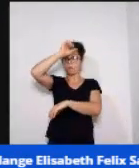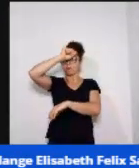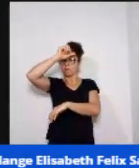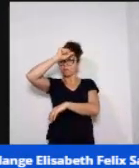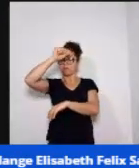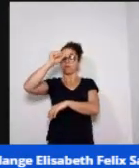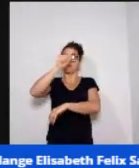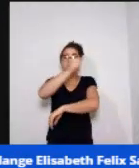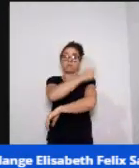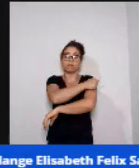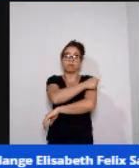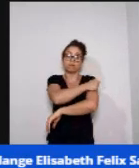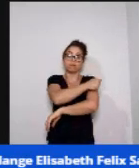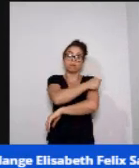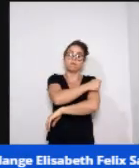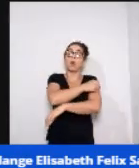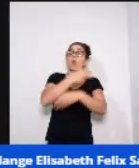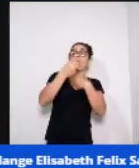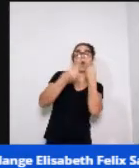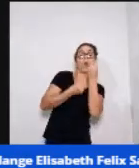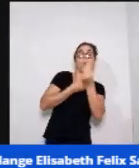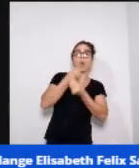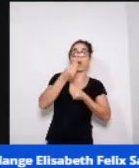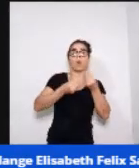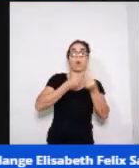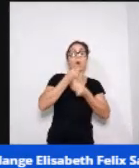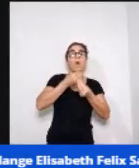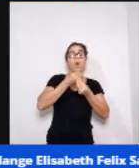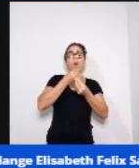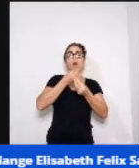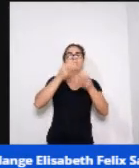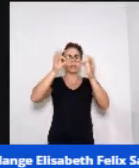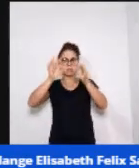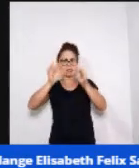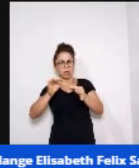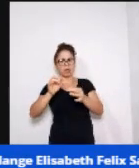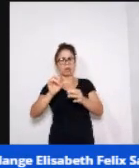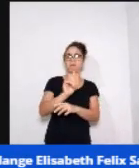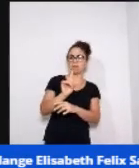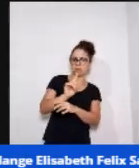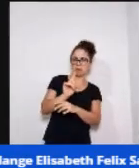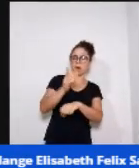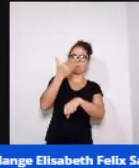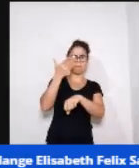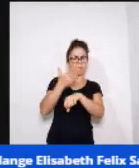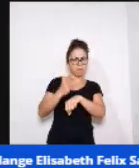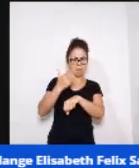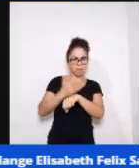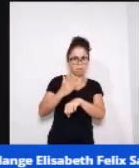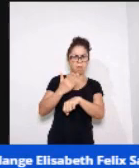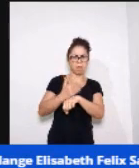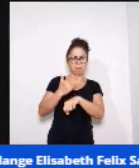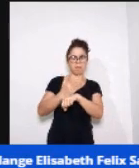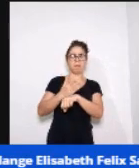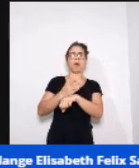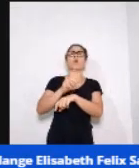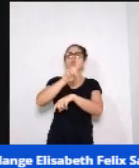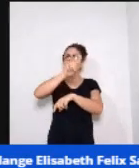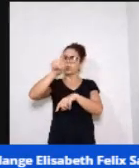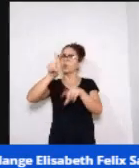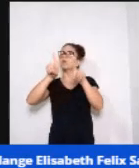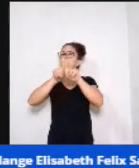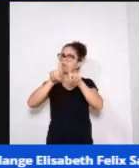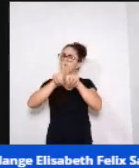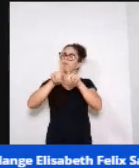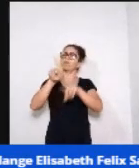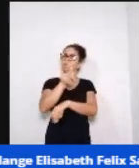e como avaliar, se está dando certo, se não, as práticas, né, também suas, professor. É importante